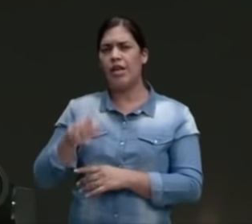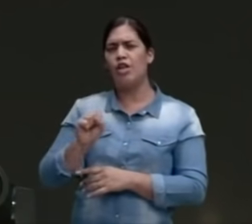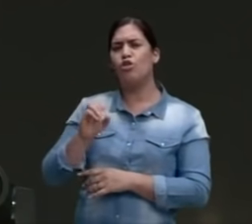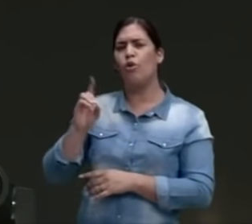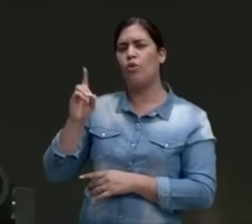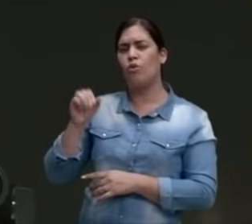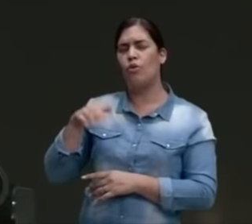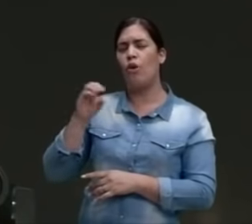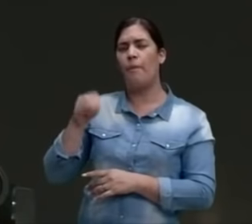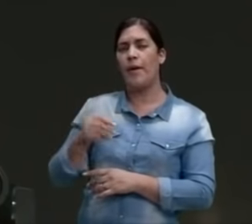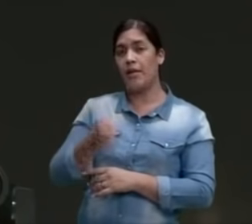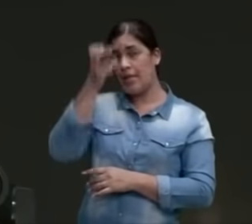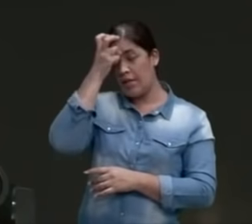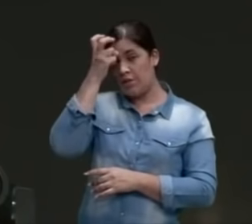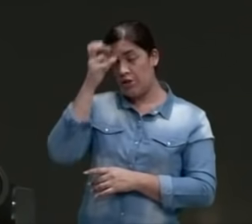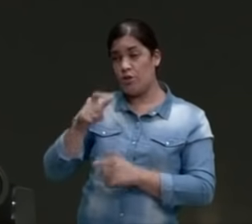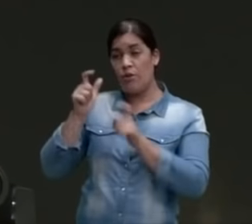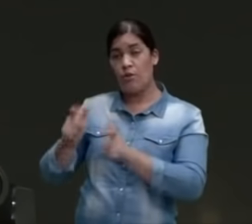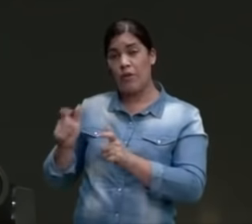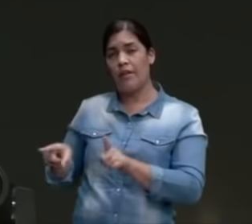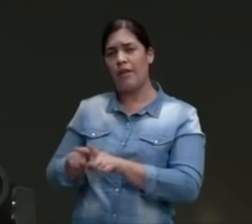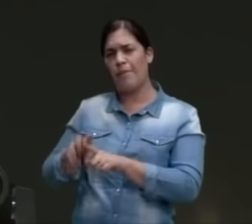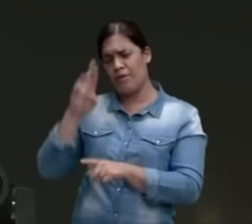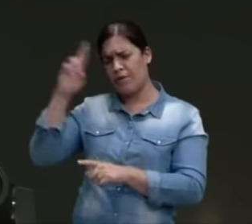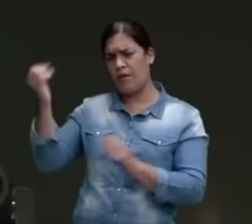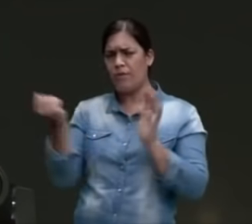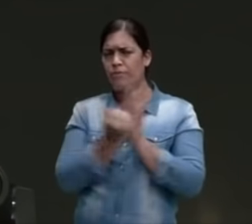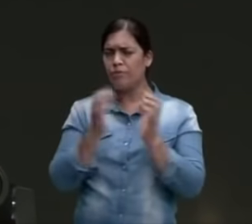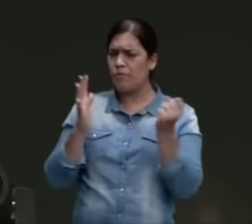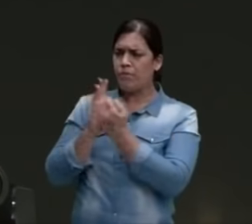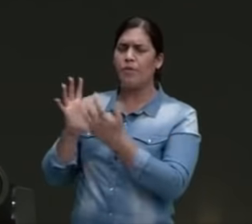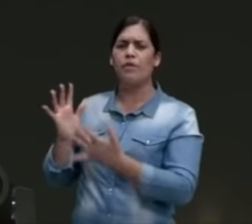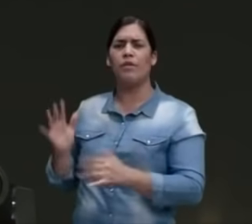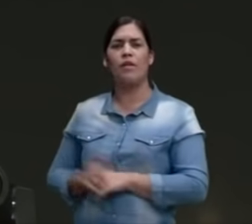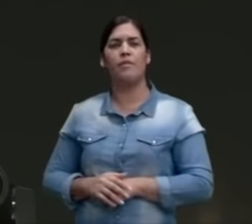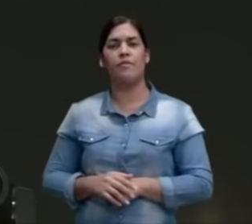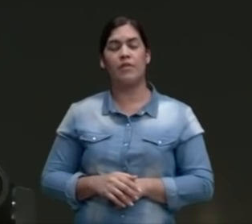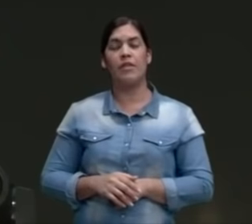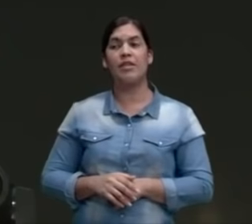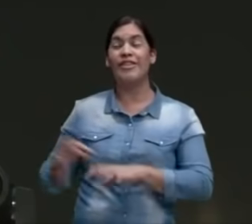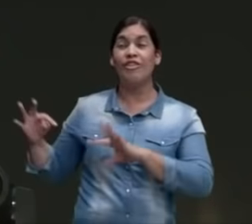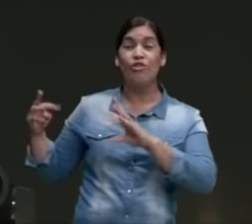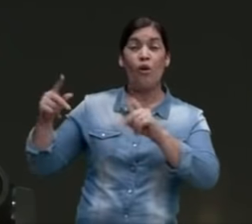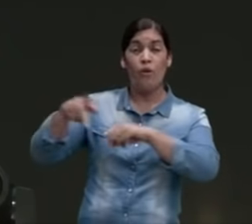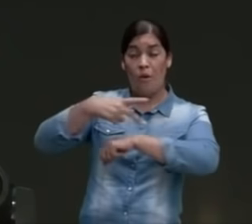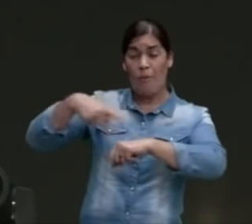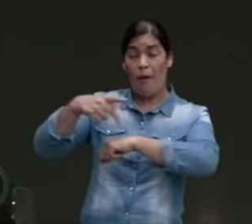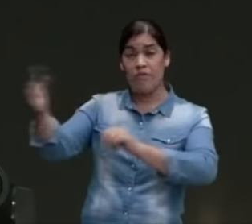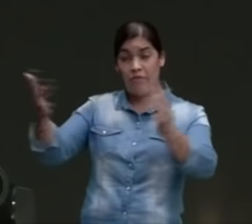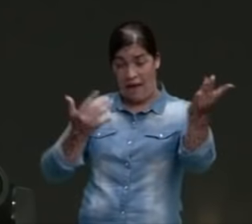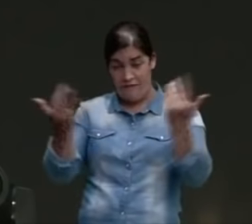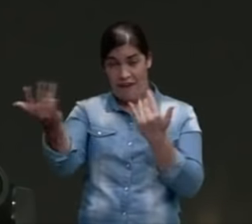foi crucificado o seu Senhor. Durante os 3 dias e meio, gente de todos os povos,